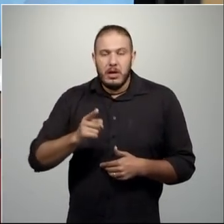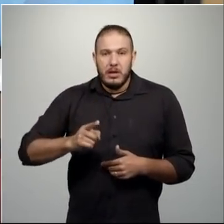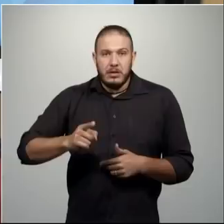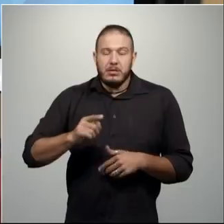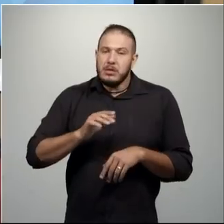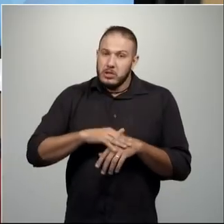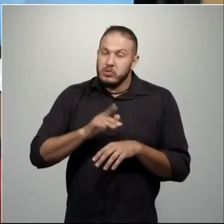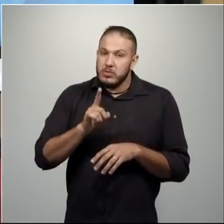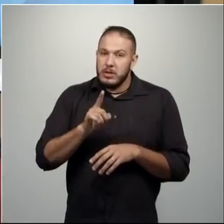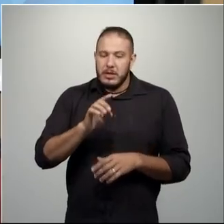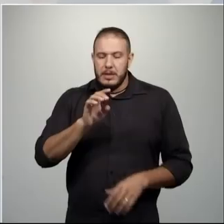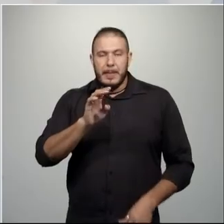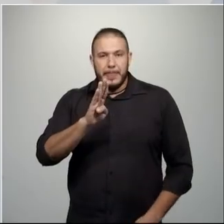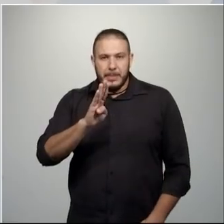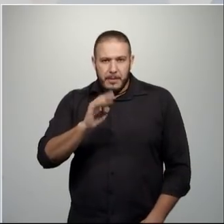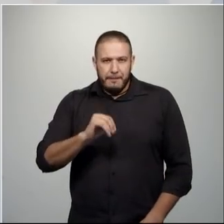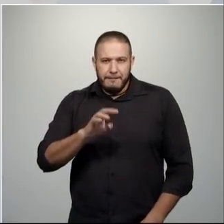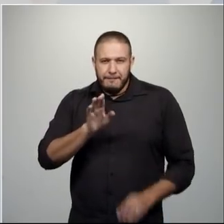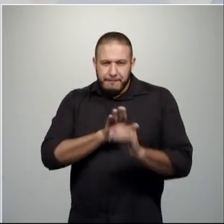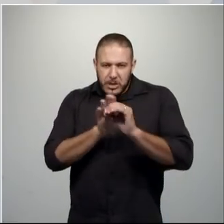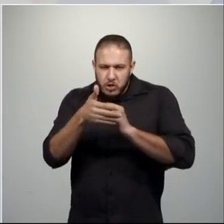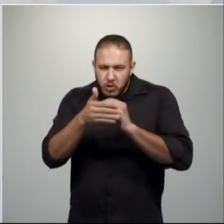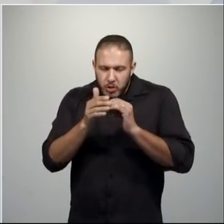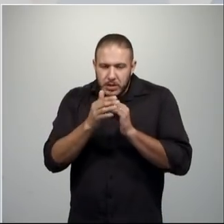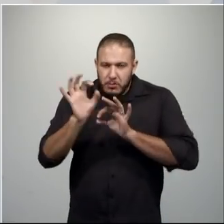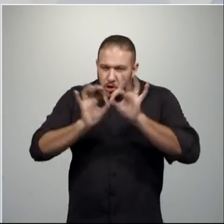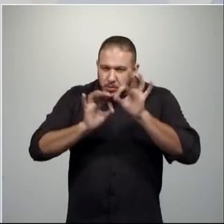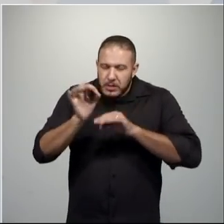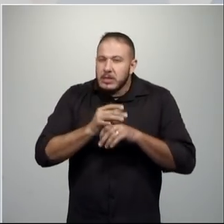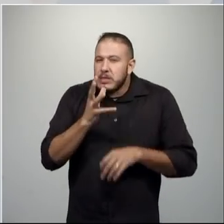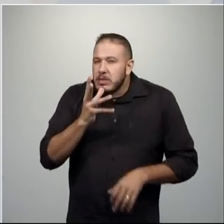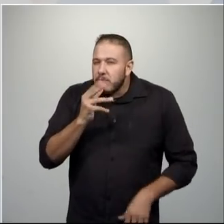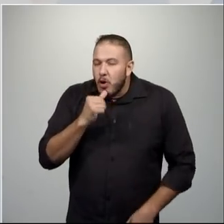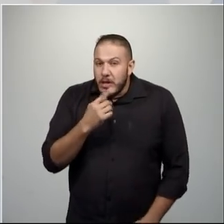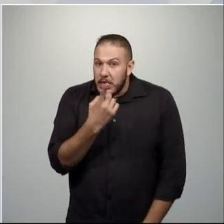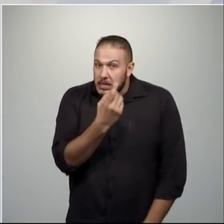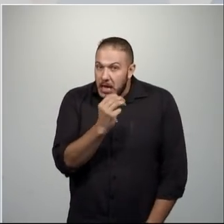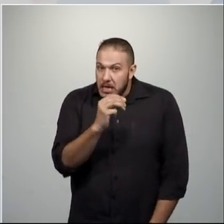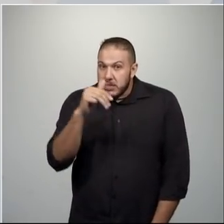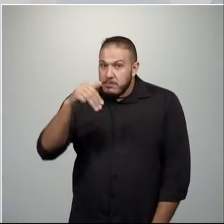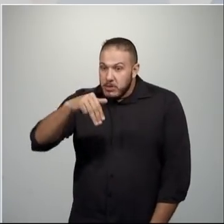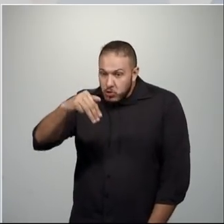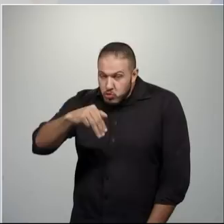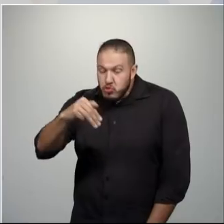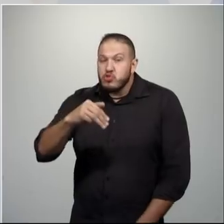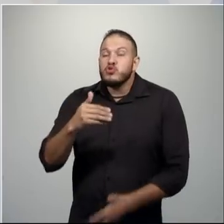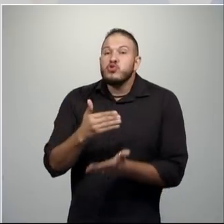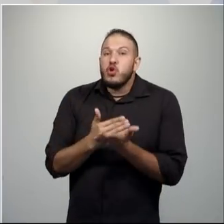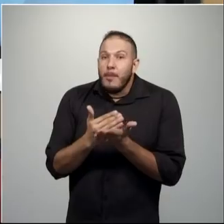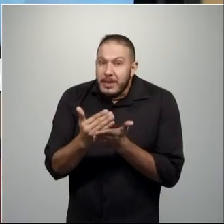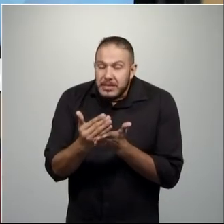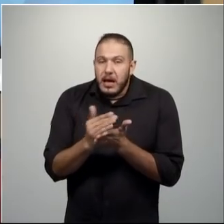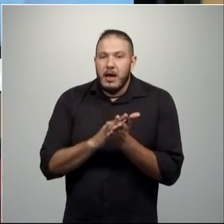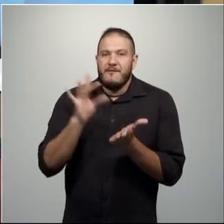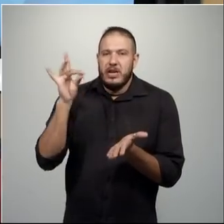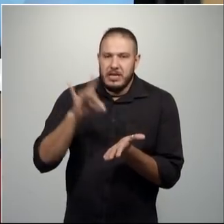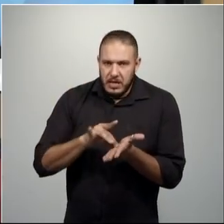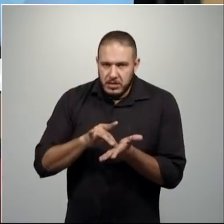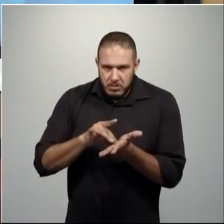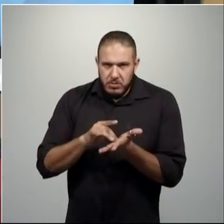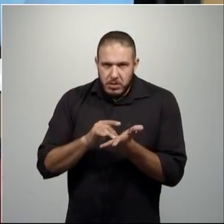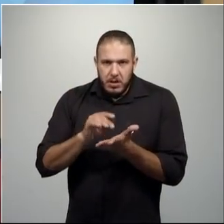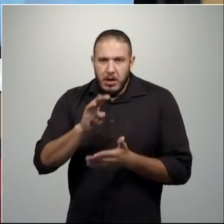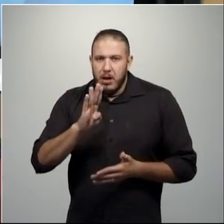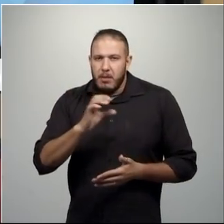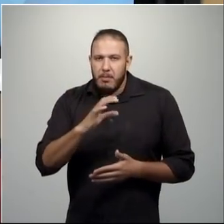pra que demore dez minutos entre a você começar a fazer a validação de um bloco e terminar essa validação fica